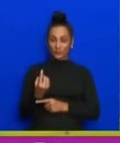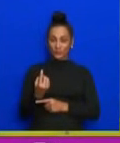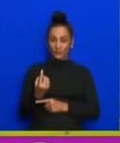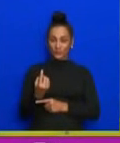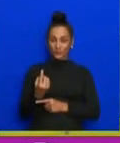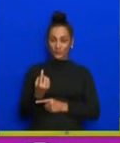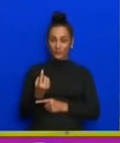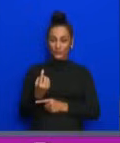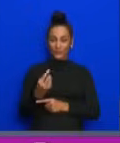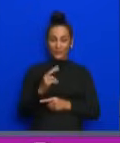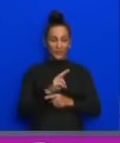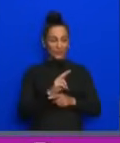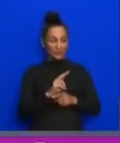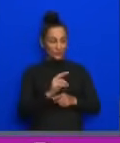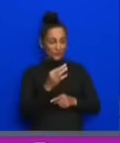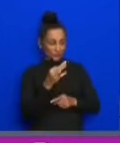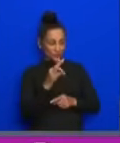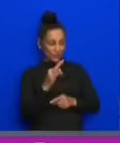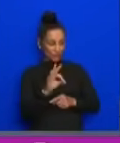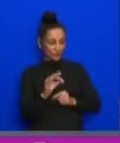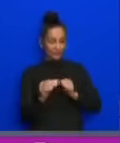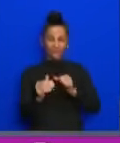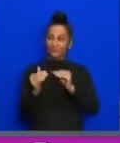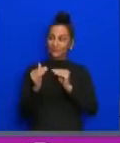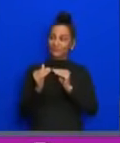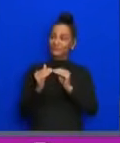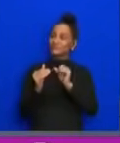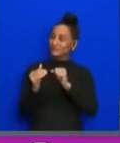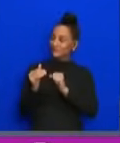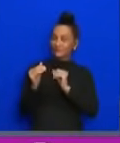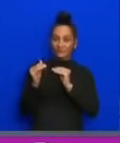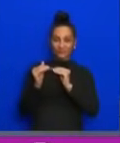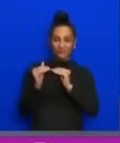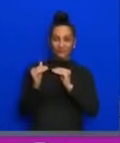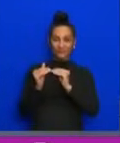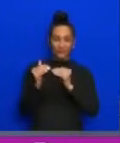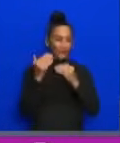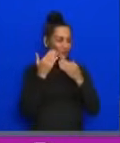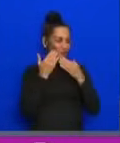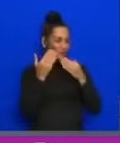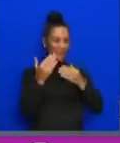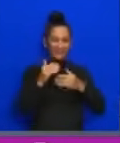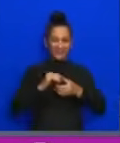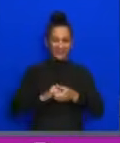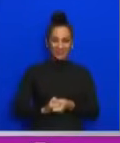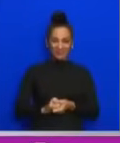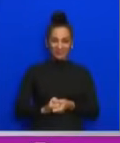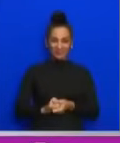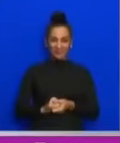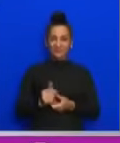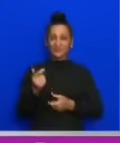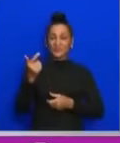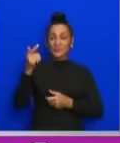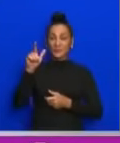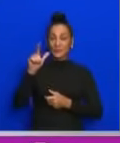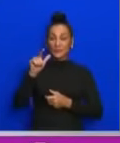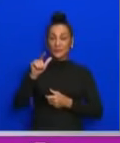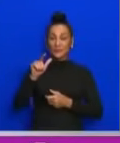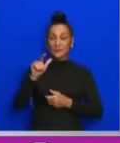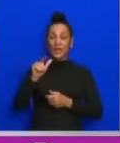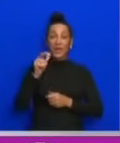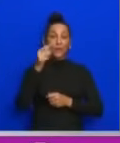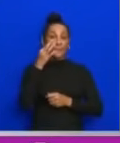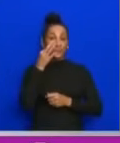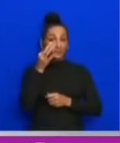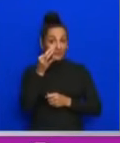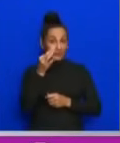01. Auditoras, confirmam? Sim, confirmo. Sim, confirmo. Obrigado. Após a apuração,